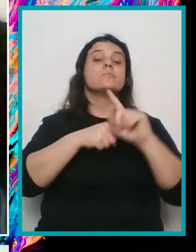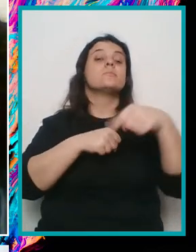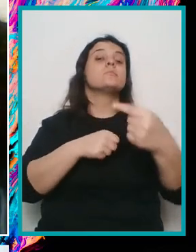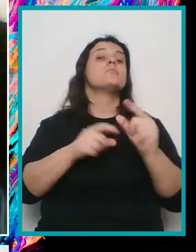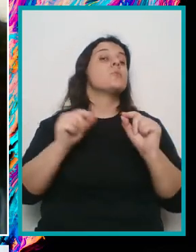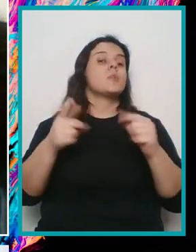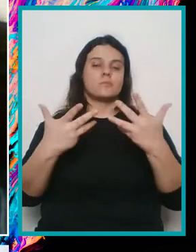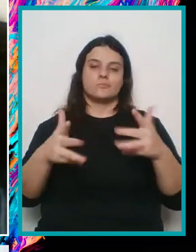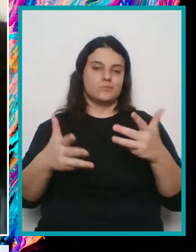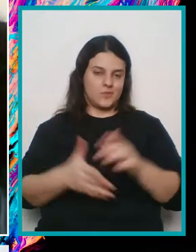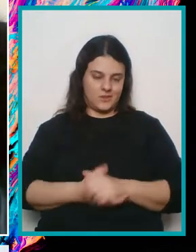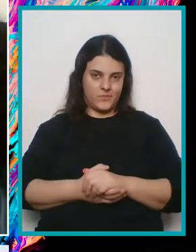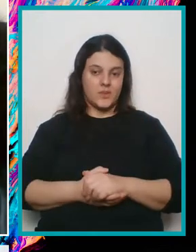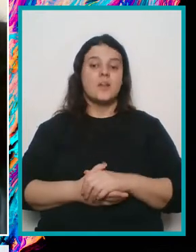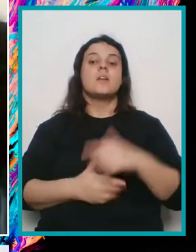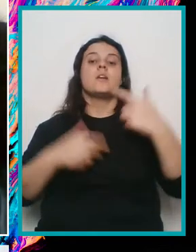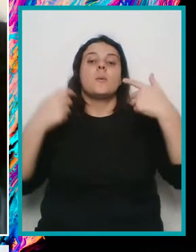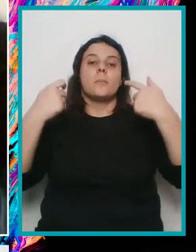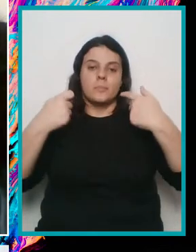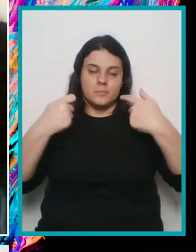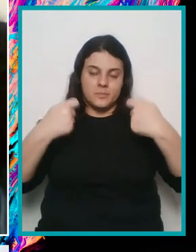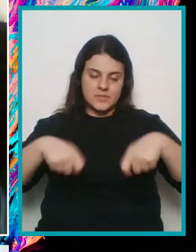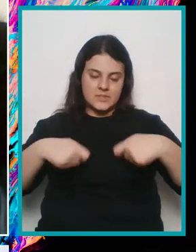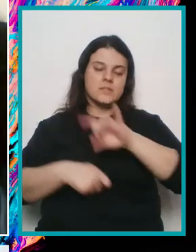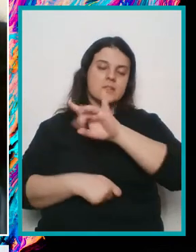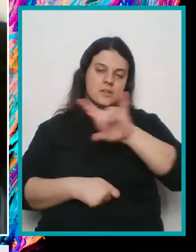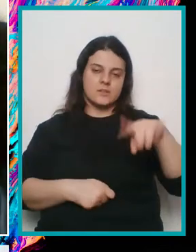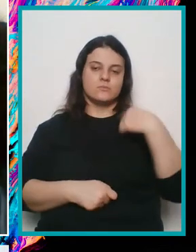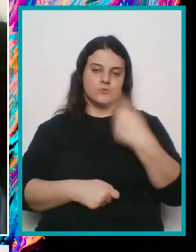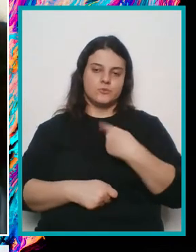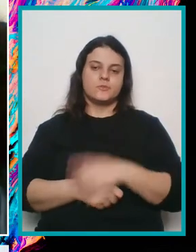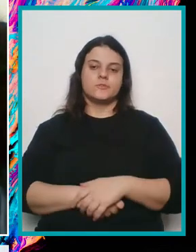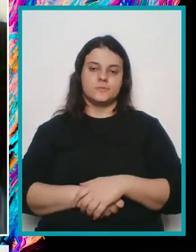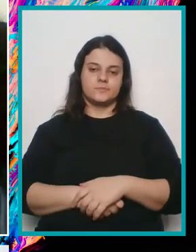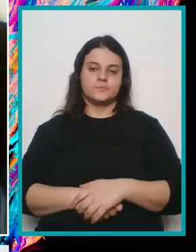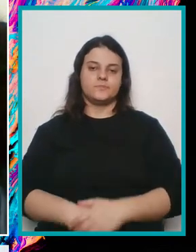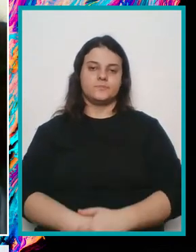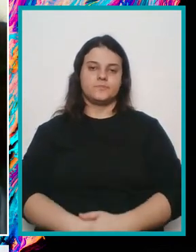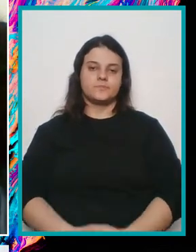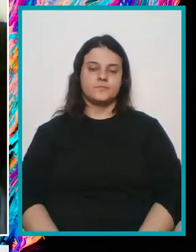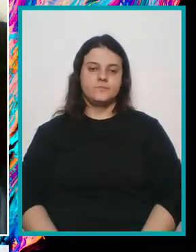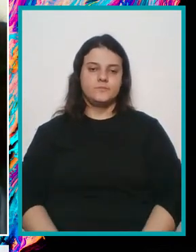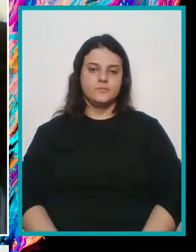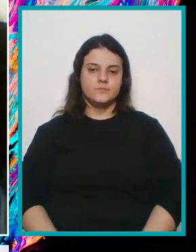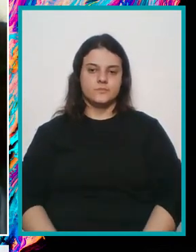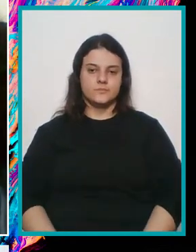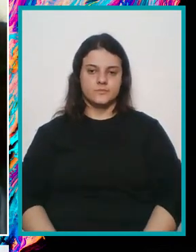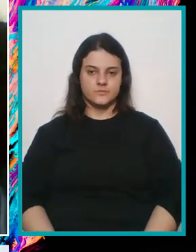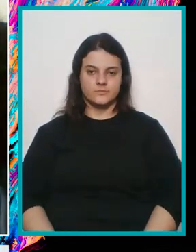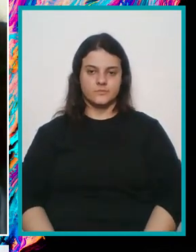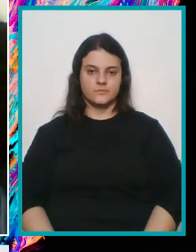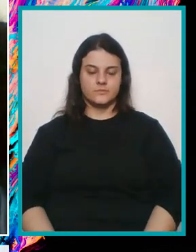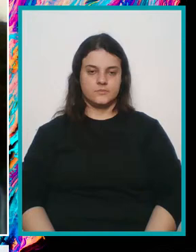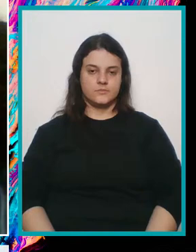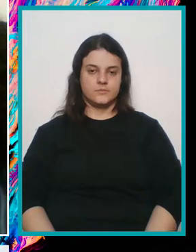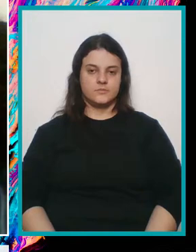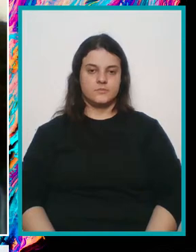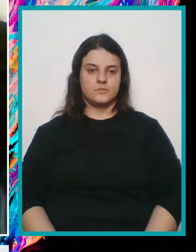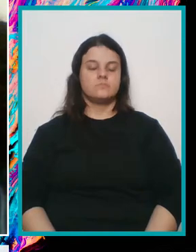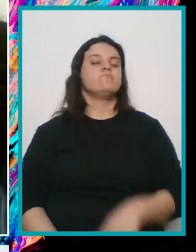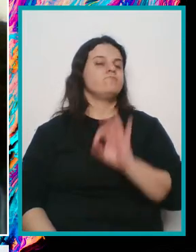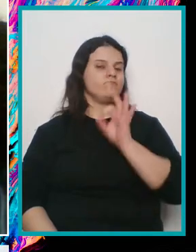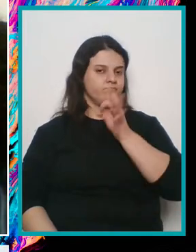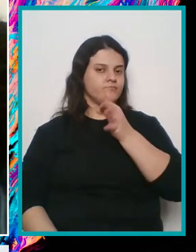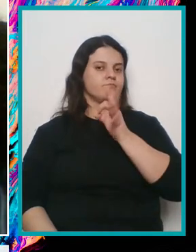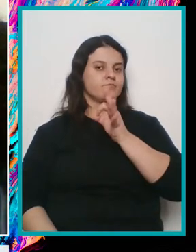Com certeza, Paloma e Vanessa, a participação dos jovens na agenda climática é sem dúvida essencial para a